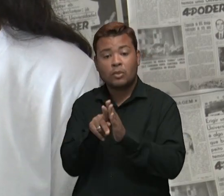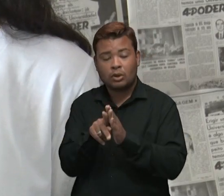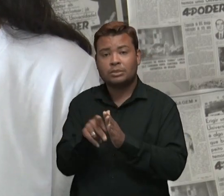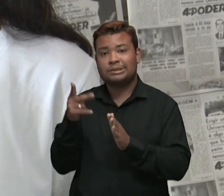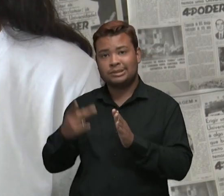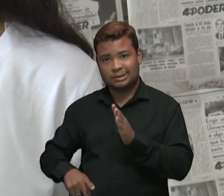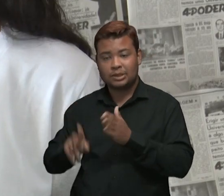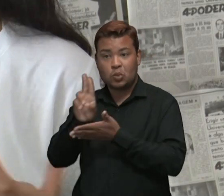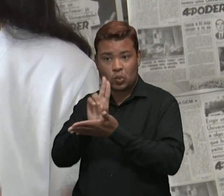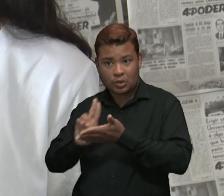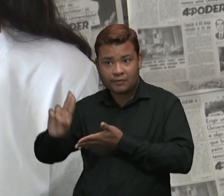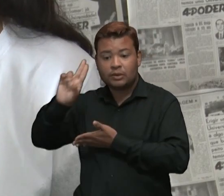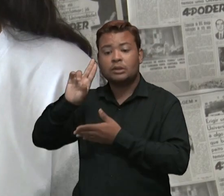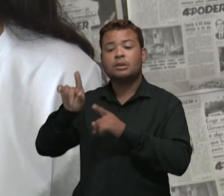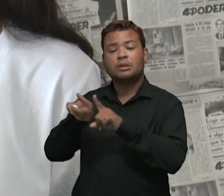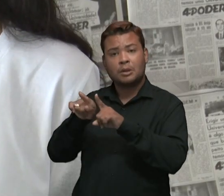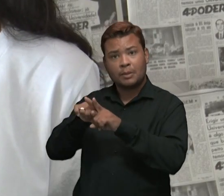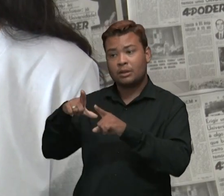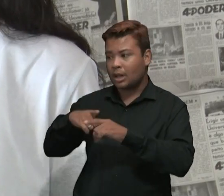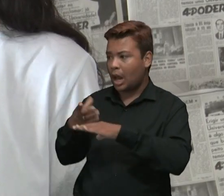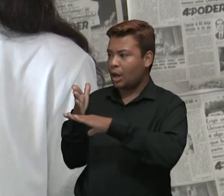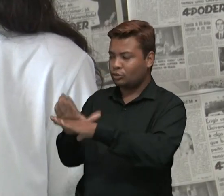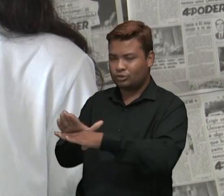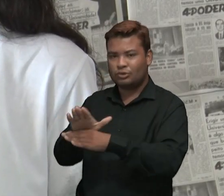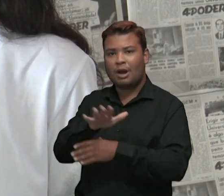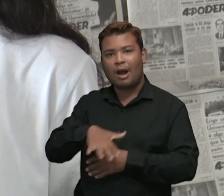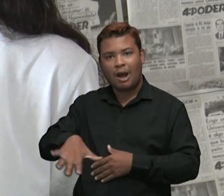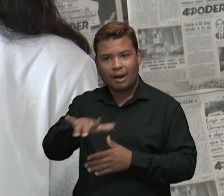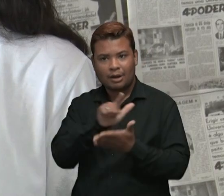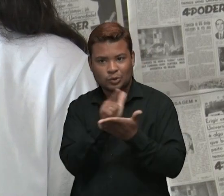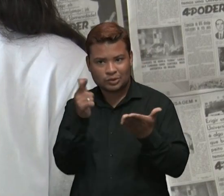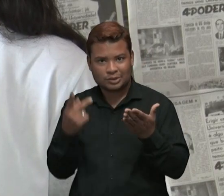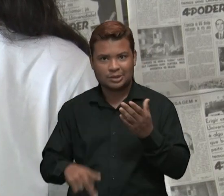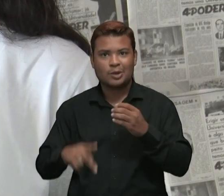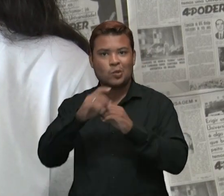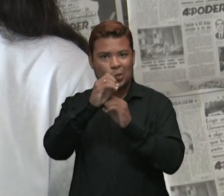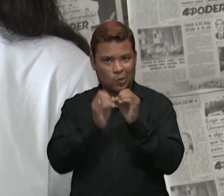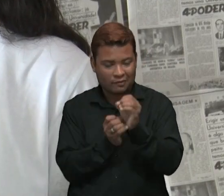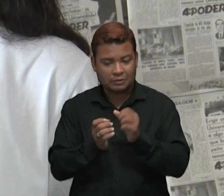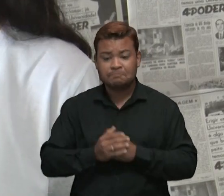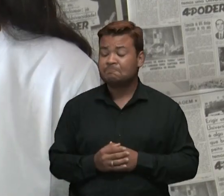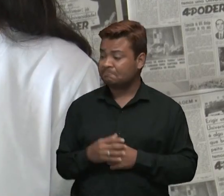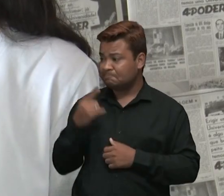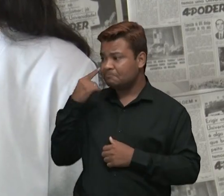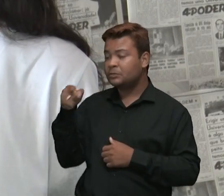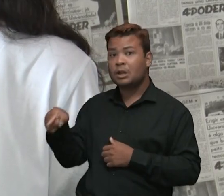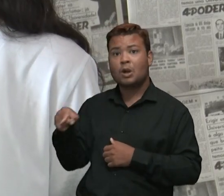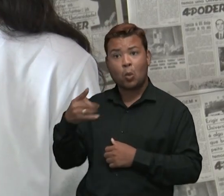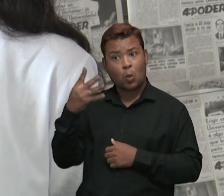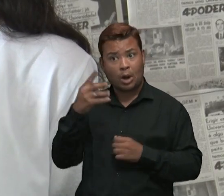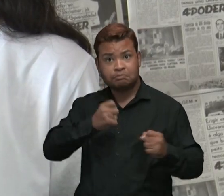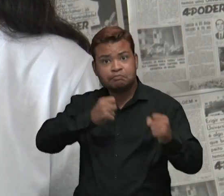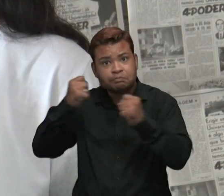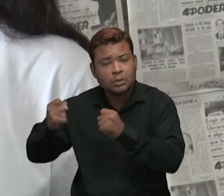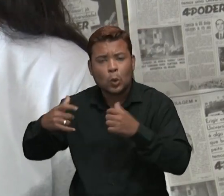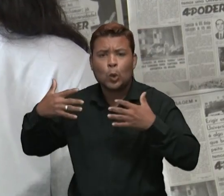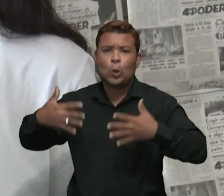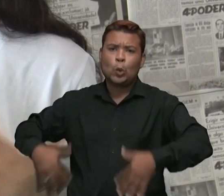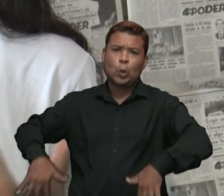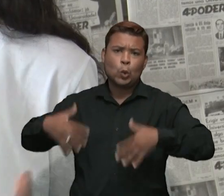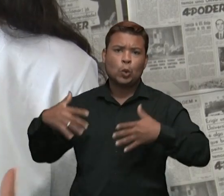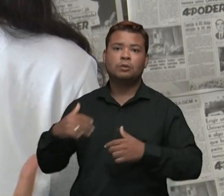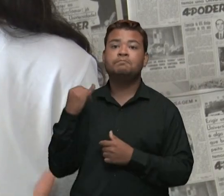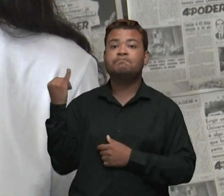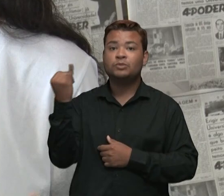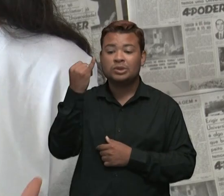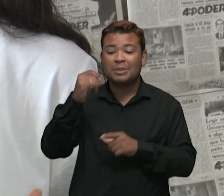fez parte da estruturação da imprensa universitária, né? Então a gente viu como era um veículo importante. E como tinha muita